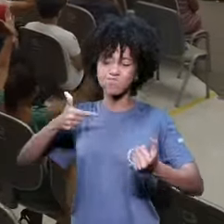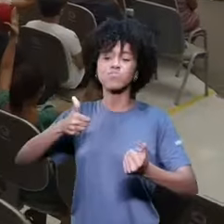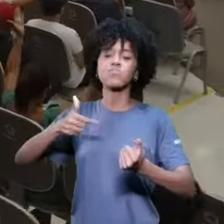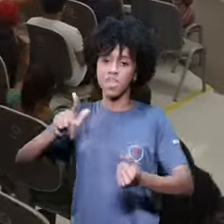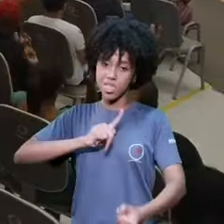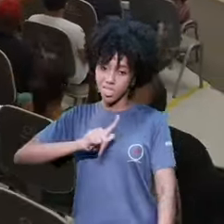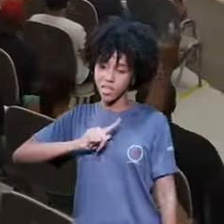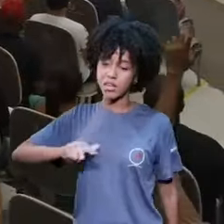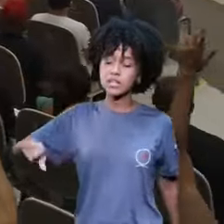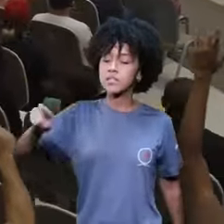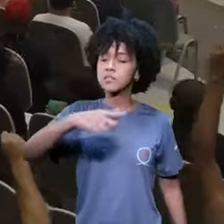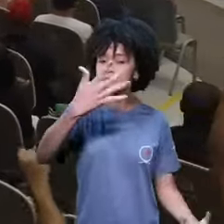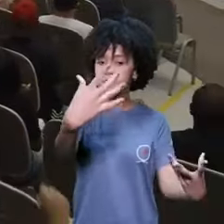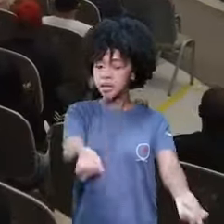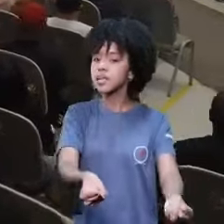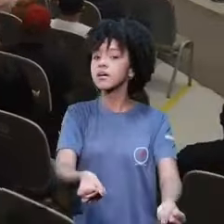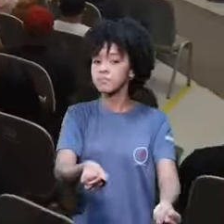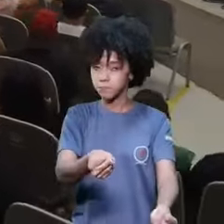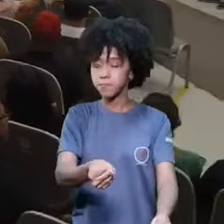essa palavra?